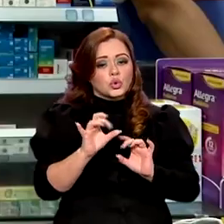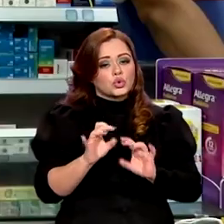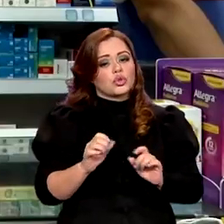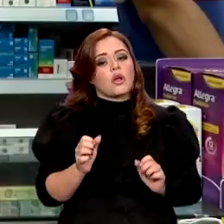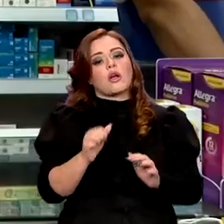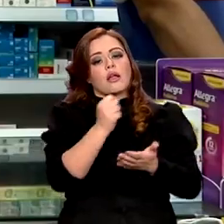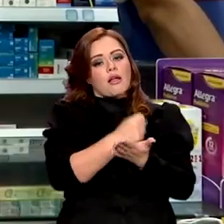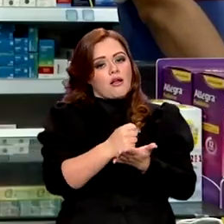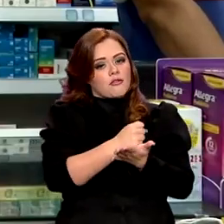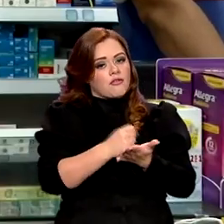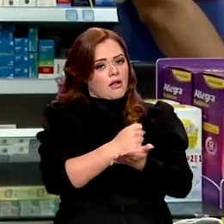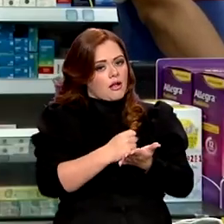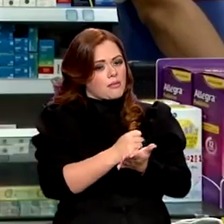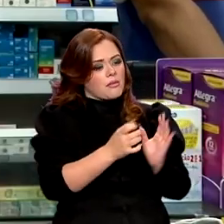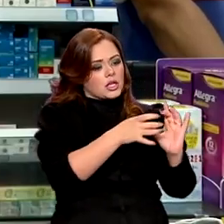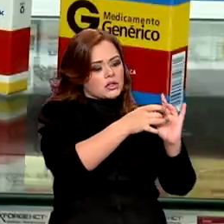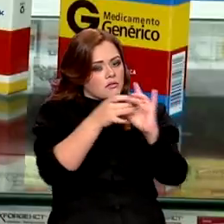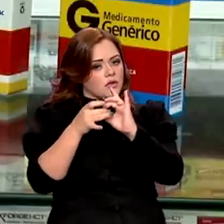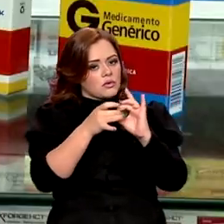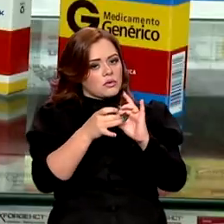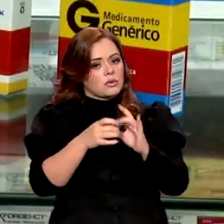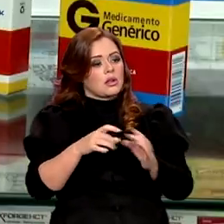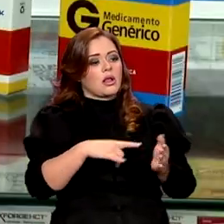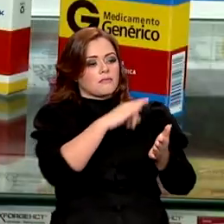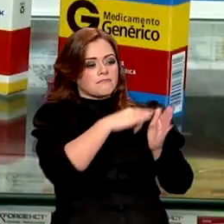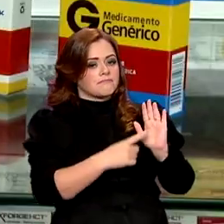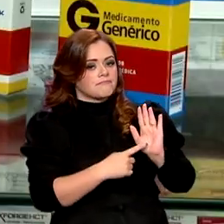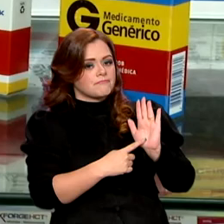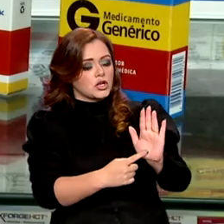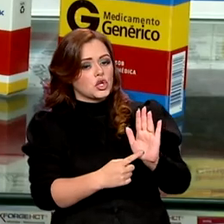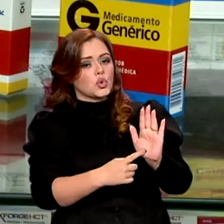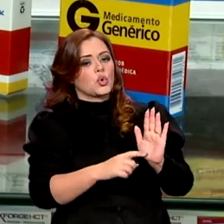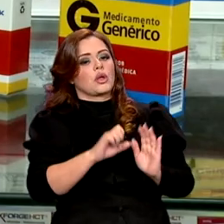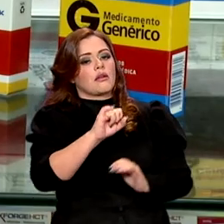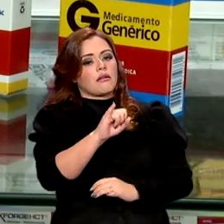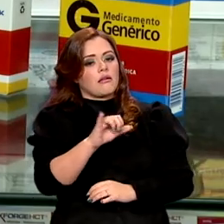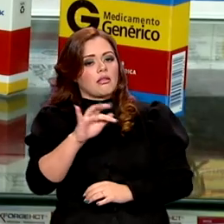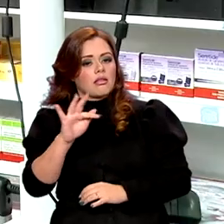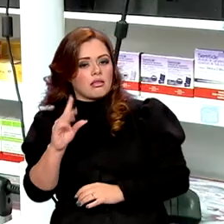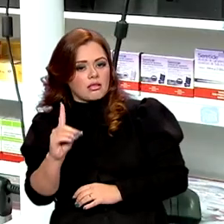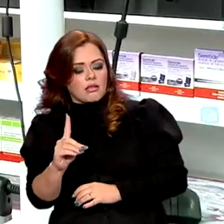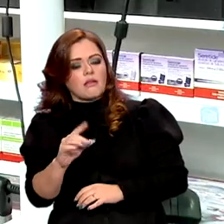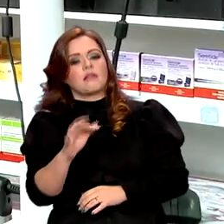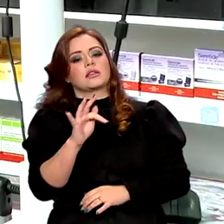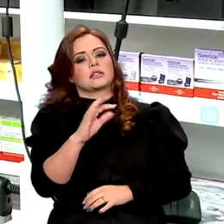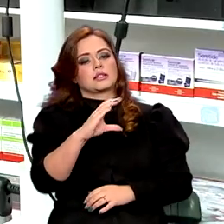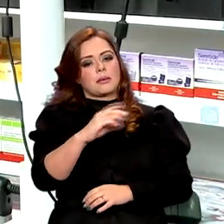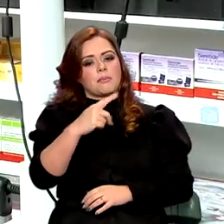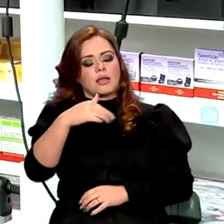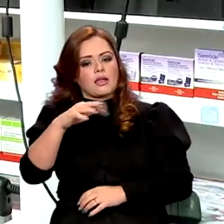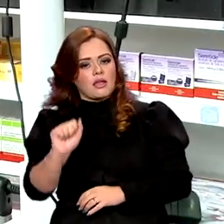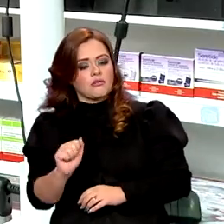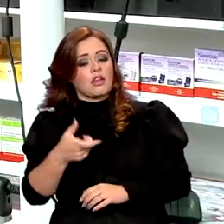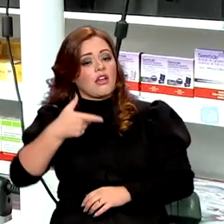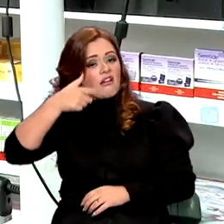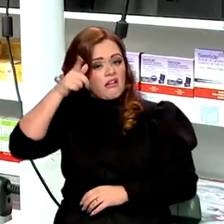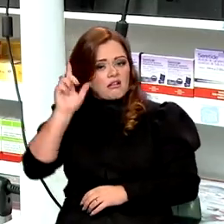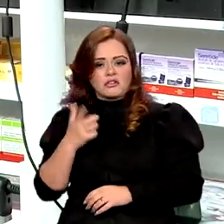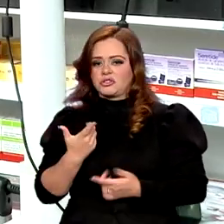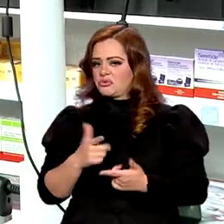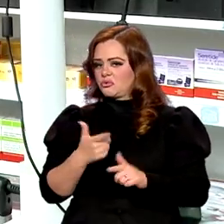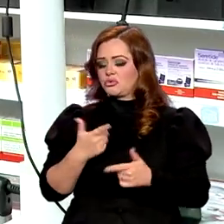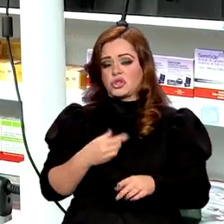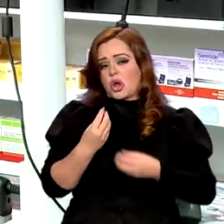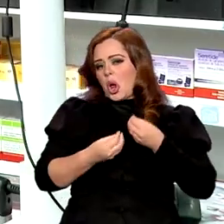credenciada e apresentar receita médica, documento de identidade e CPF. Antes os pacientes não tinham, pacientes de baixa renda,